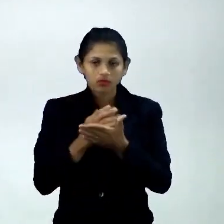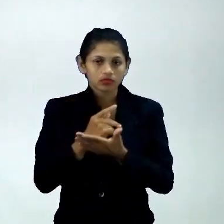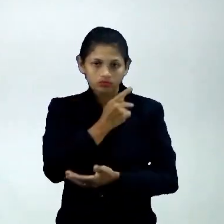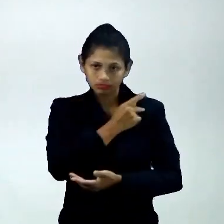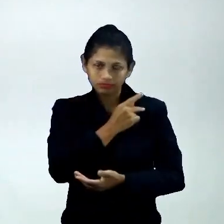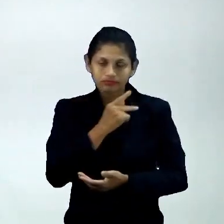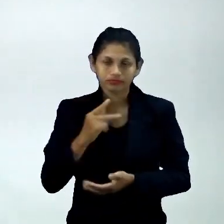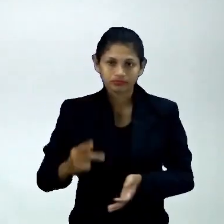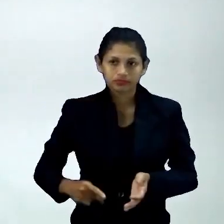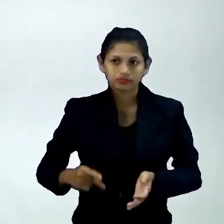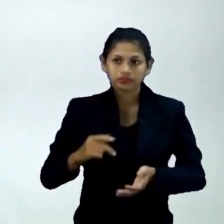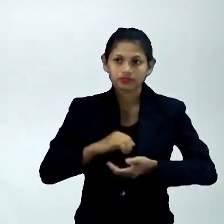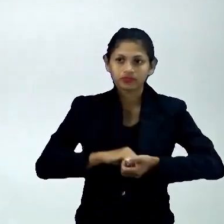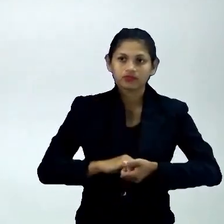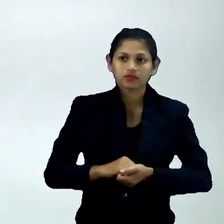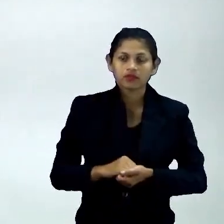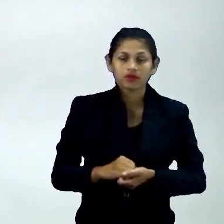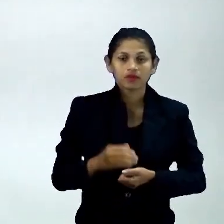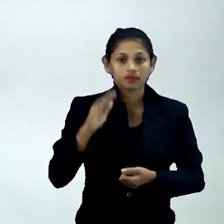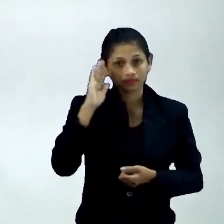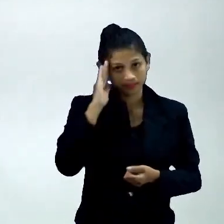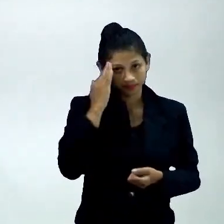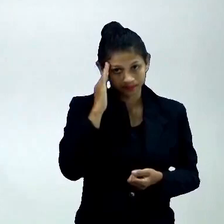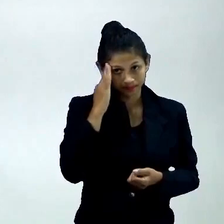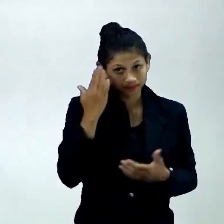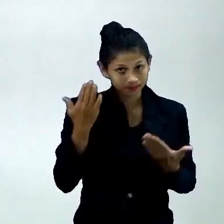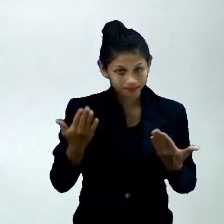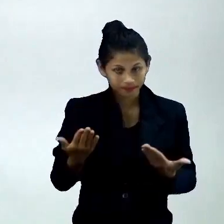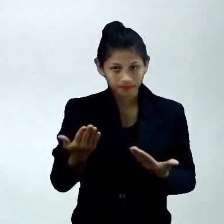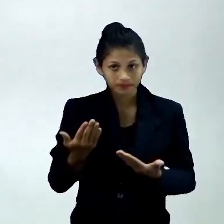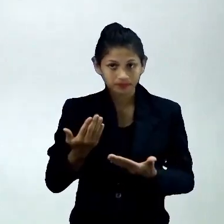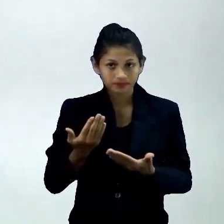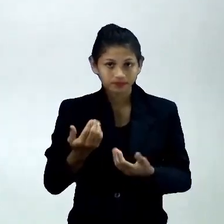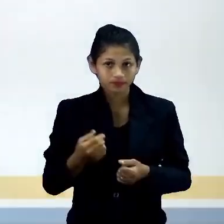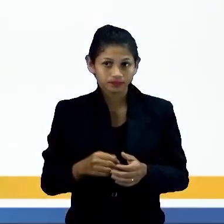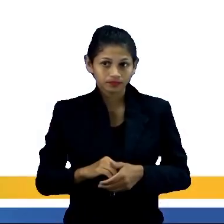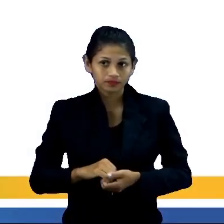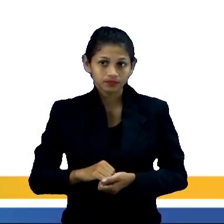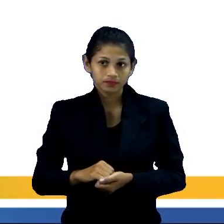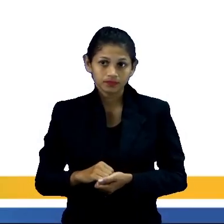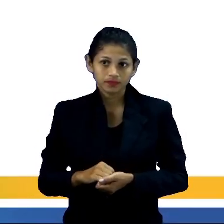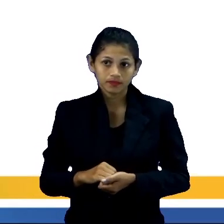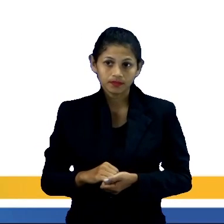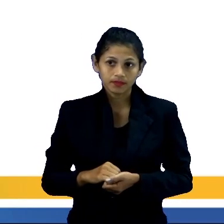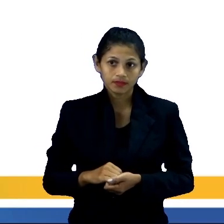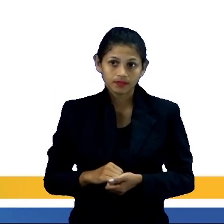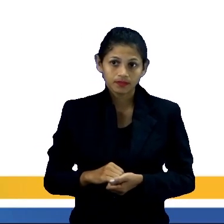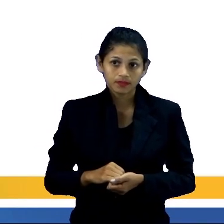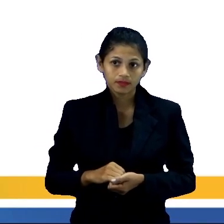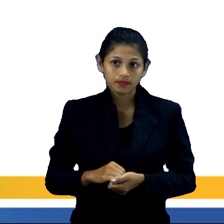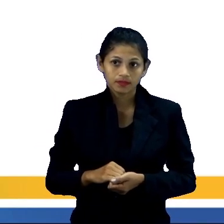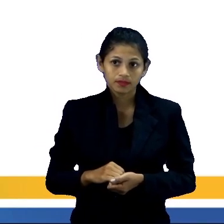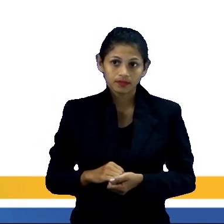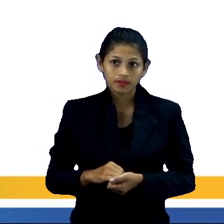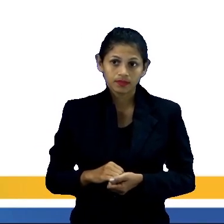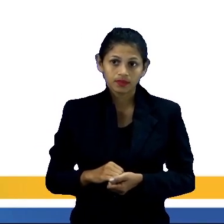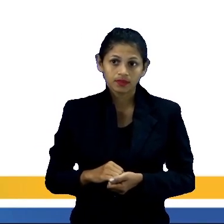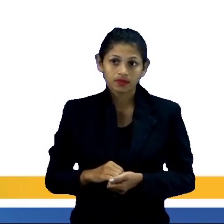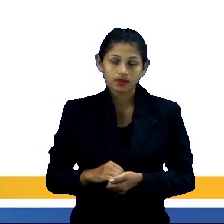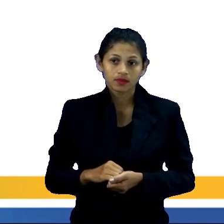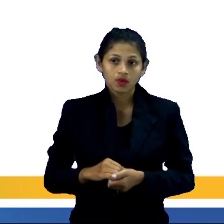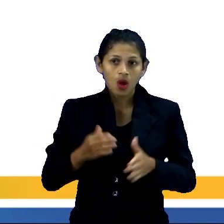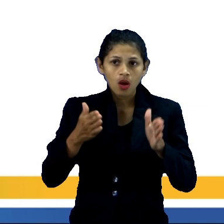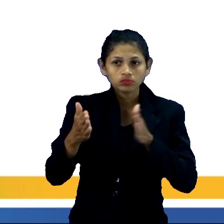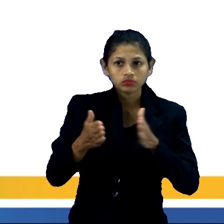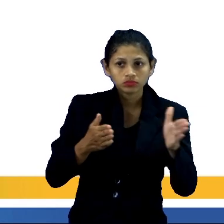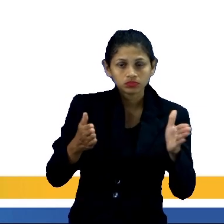para ver se vocês conseguiram compreender, a gente vai fazer o nosso primeiro Exercitando. Então acompanhe aí comigo. O período